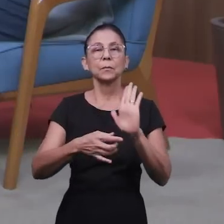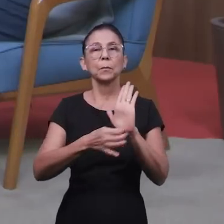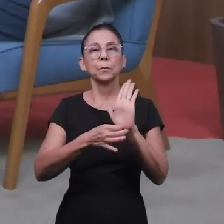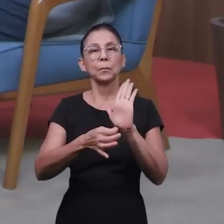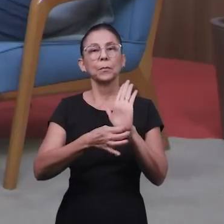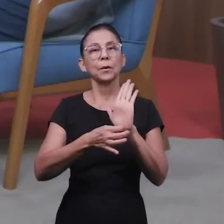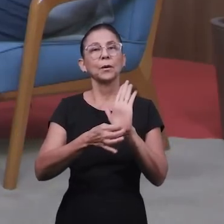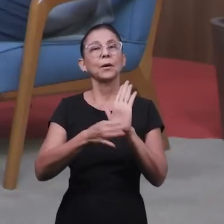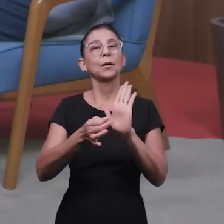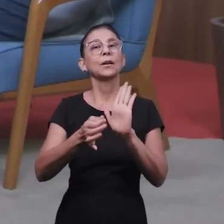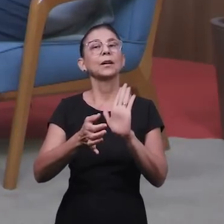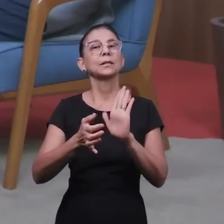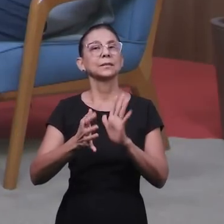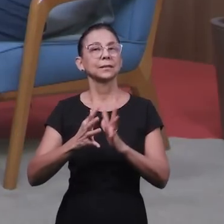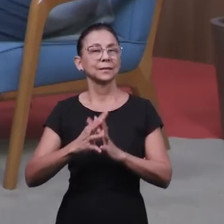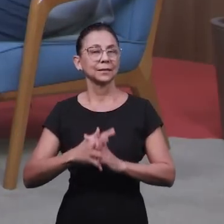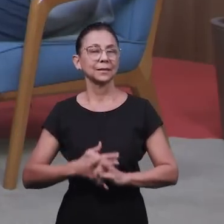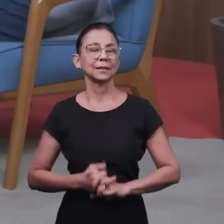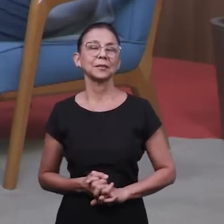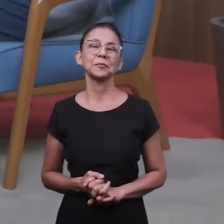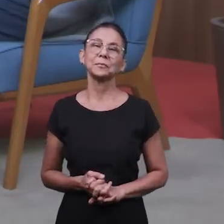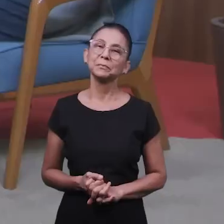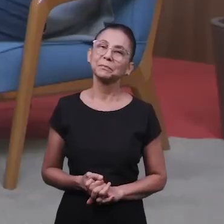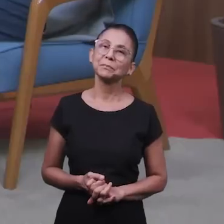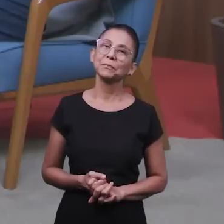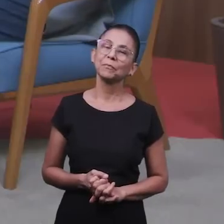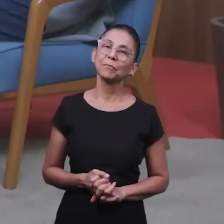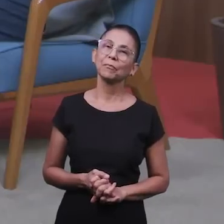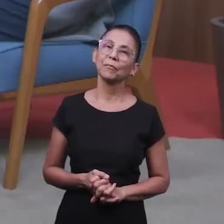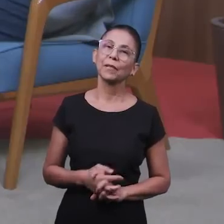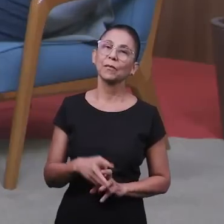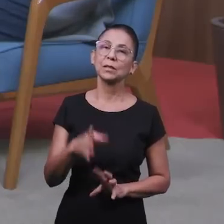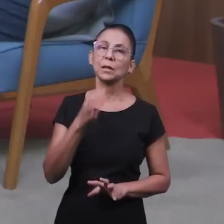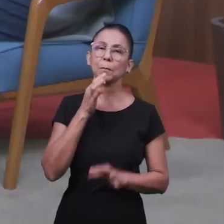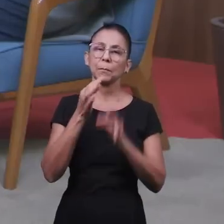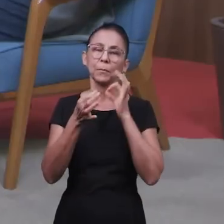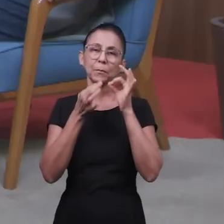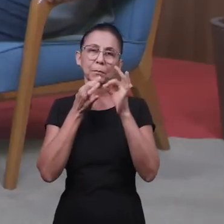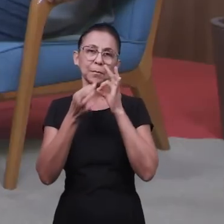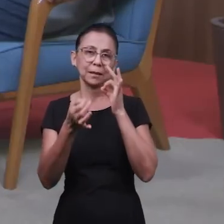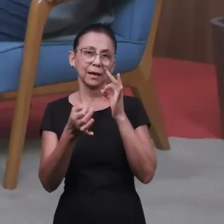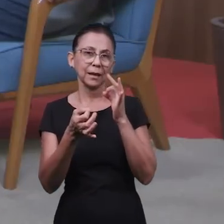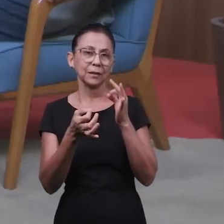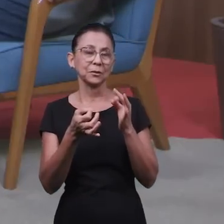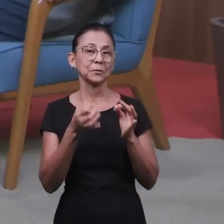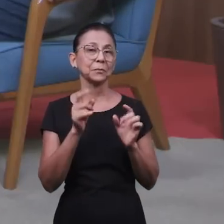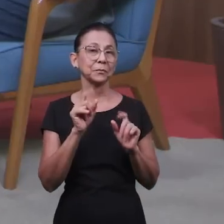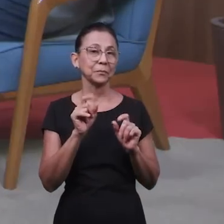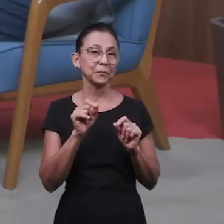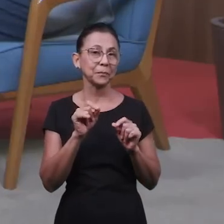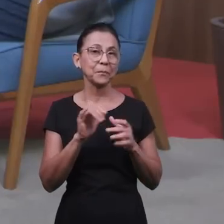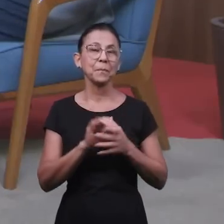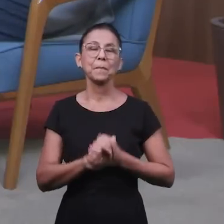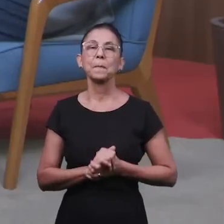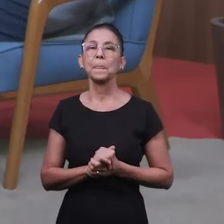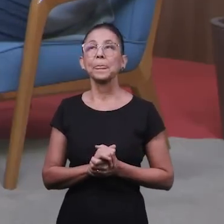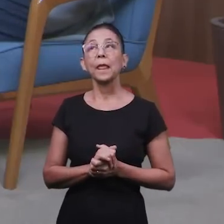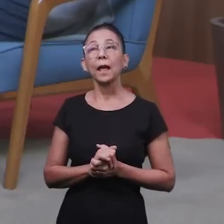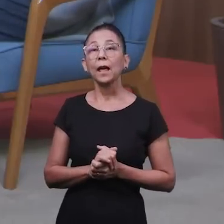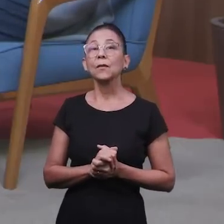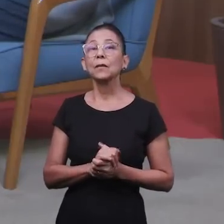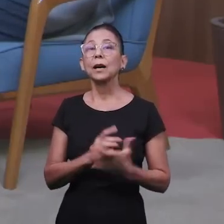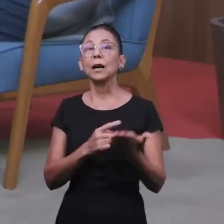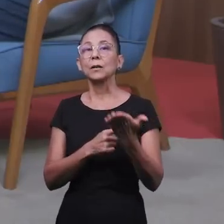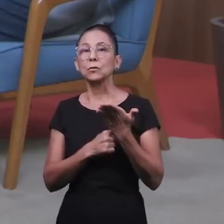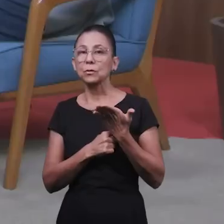vai aparecer uma proposta, uma questão proposta para você fazer um comentário. E esse comentário vai